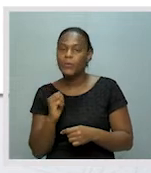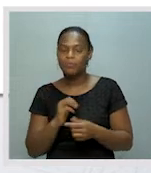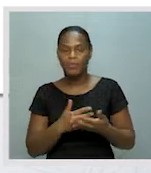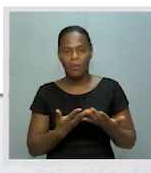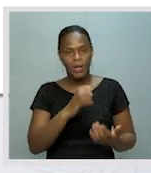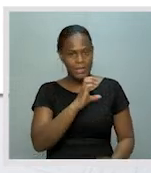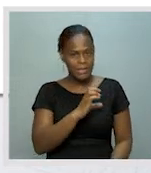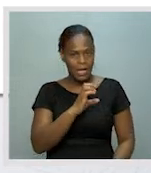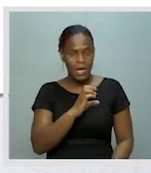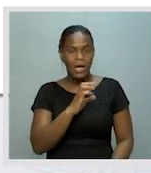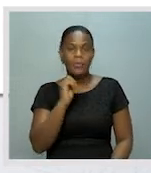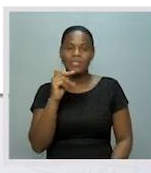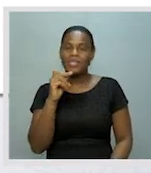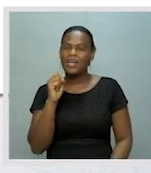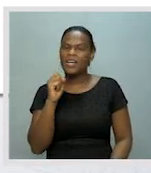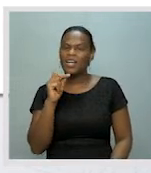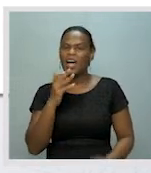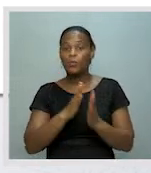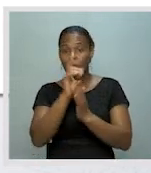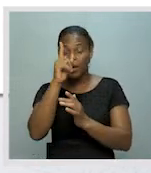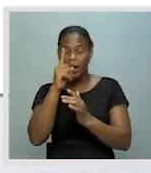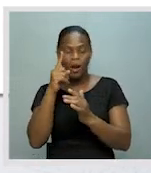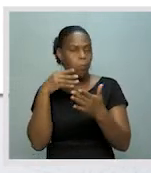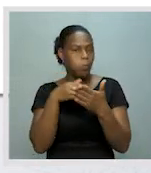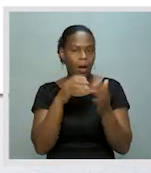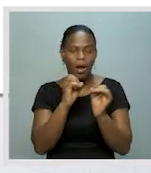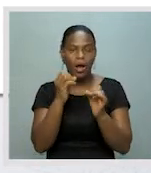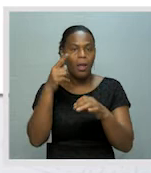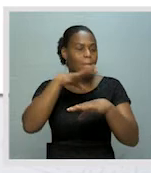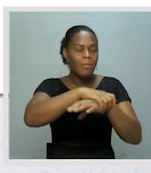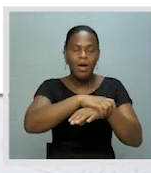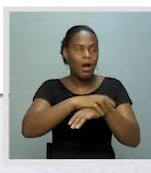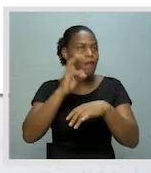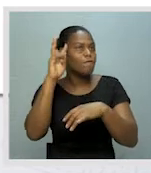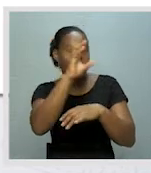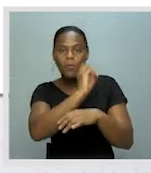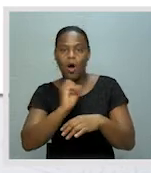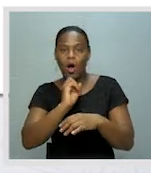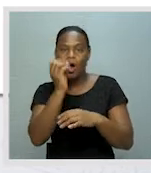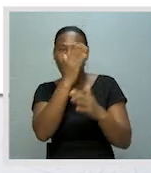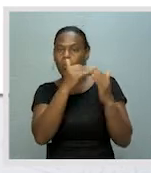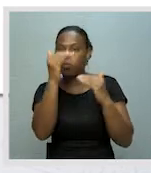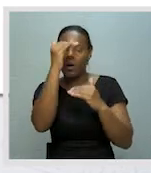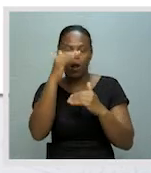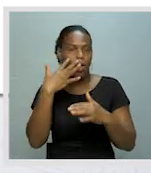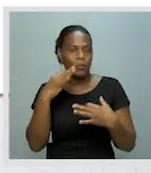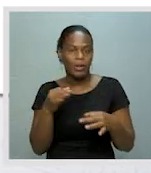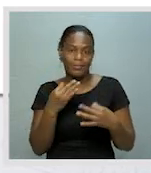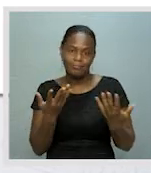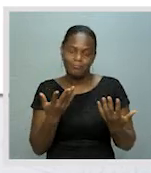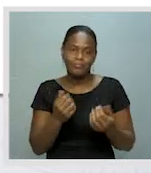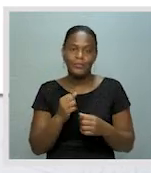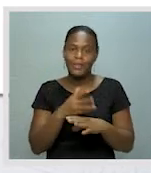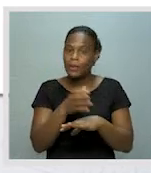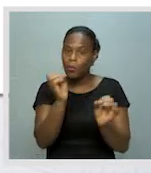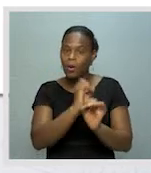ateus. A linha C. O sagrado é delimitado, intocável, inviolável, sobrenatural e transcendente. E a